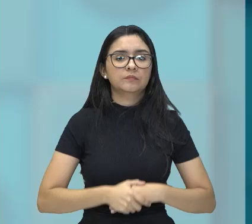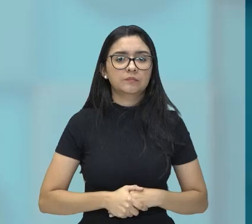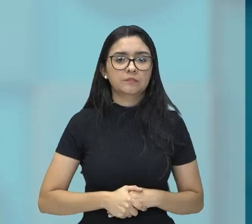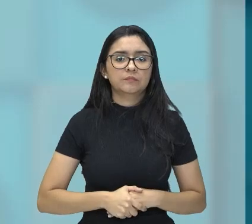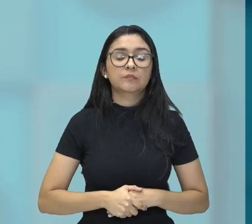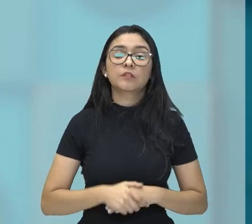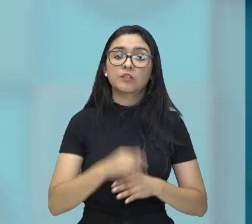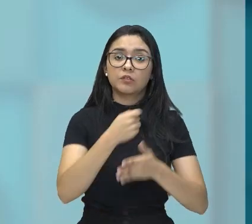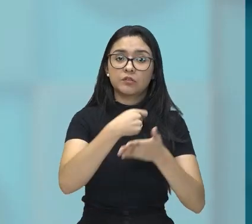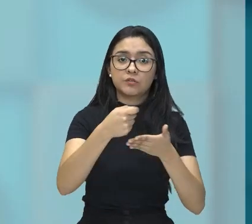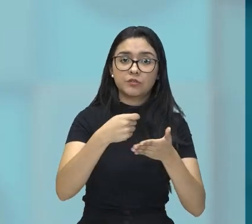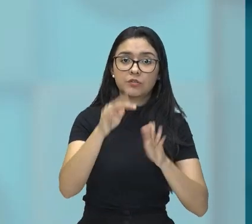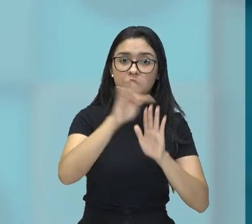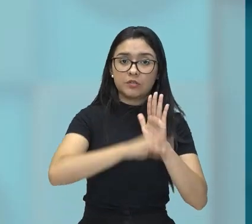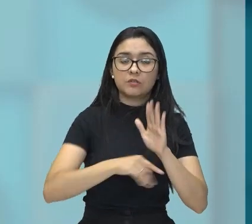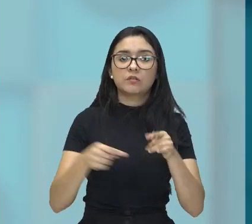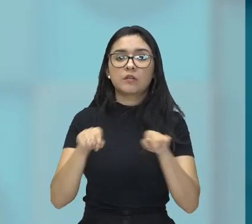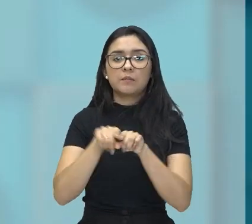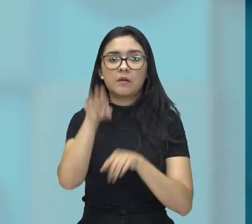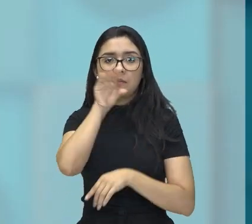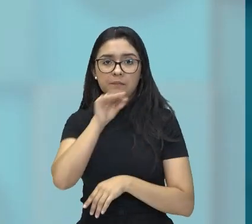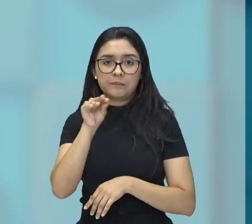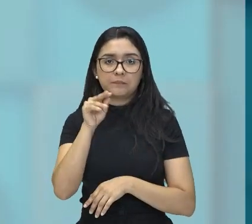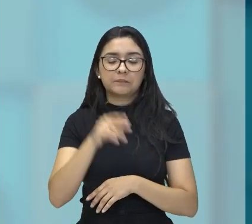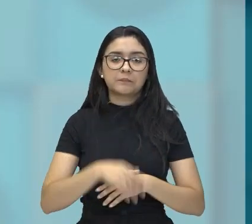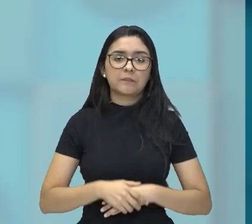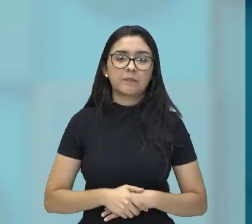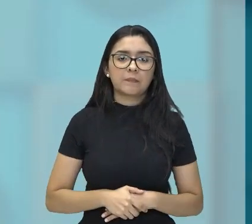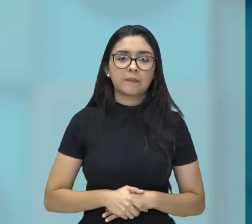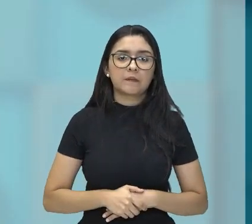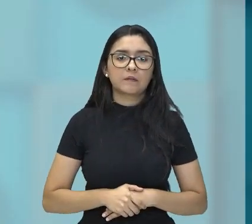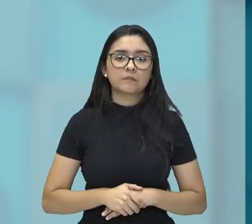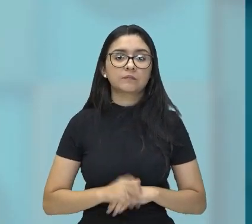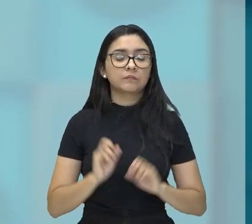na sua forma escrita quanto falada,